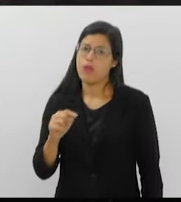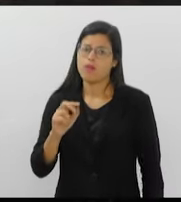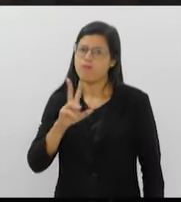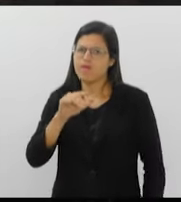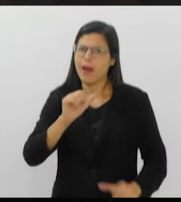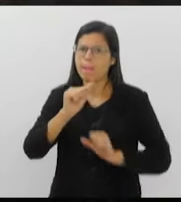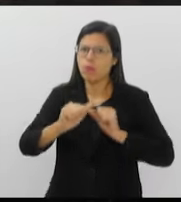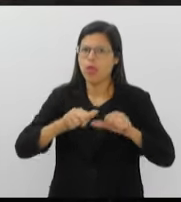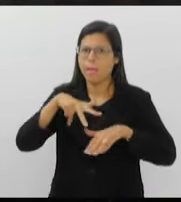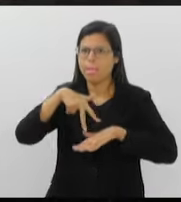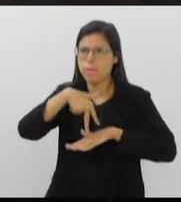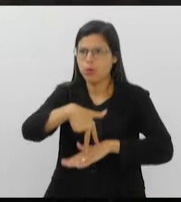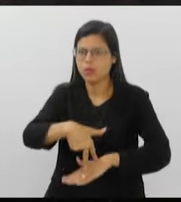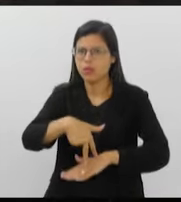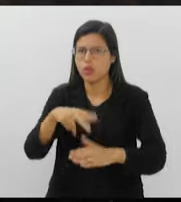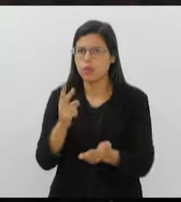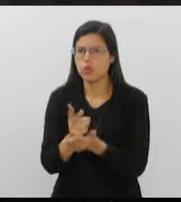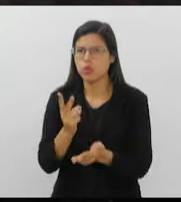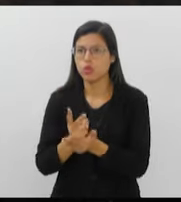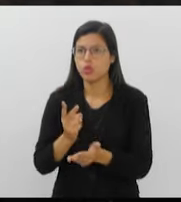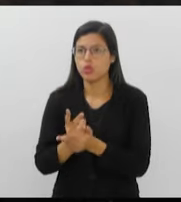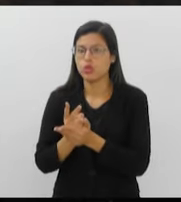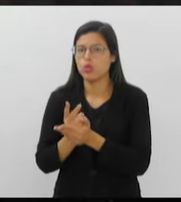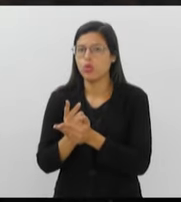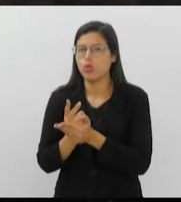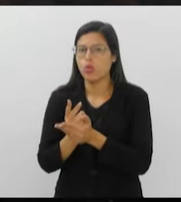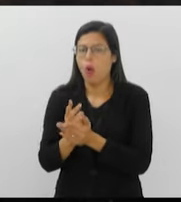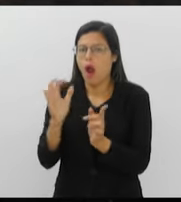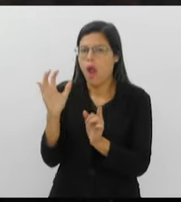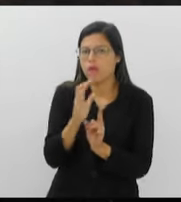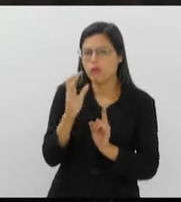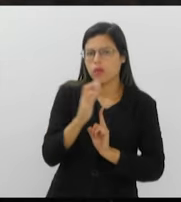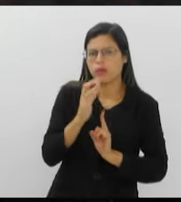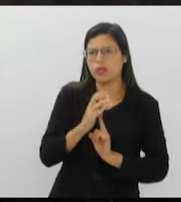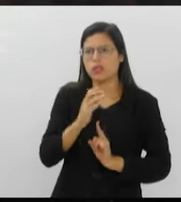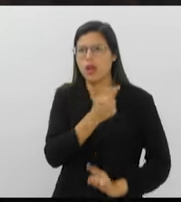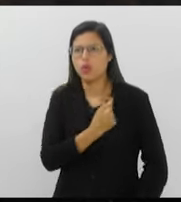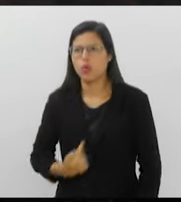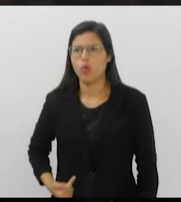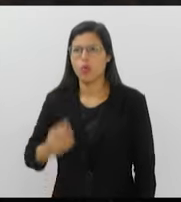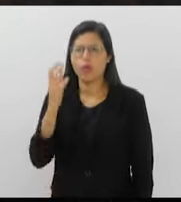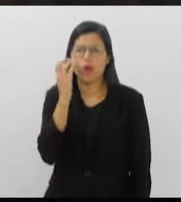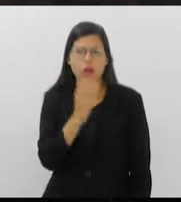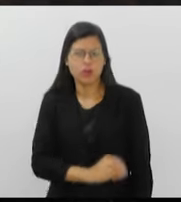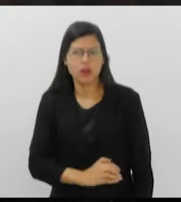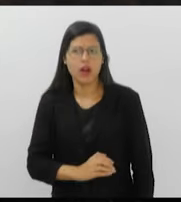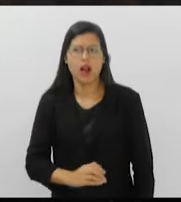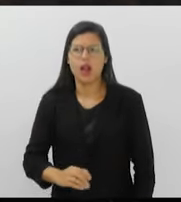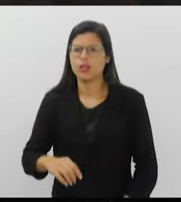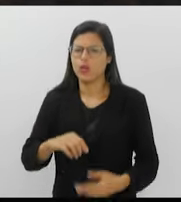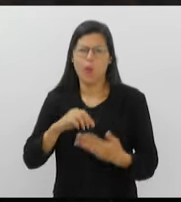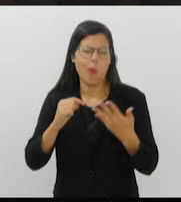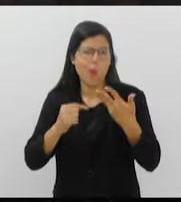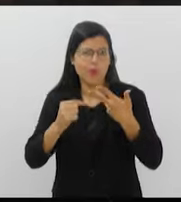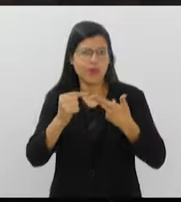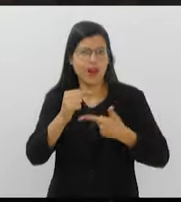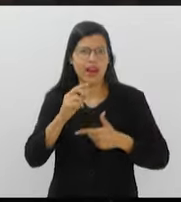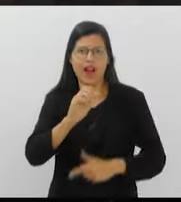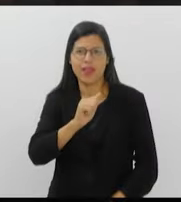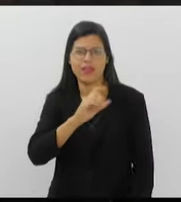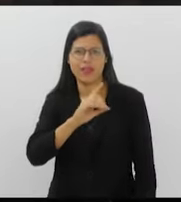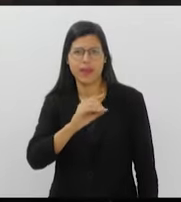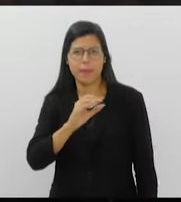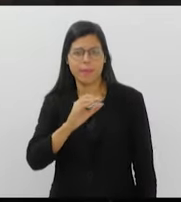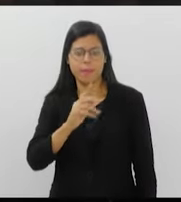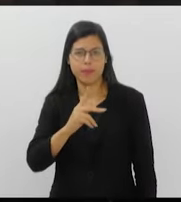esse posicionamento dele de continuar pressionando o governador Cláudio Castro com câmera, com a DPF 635, botando a